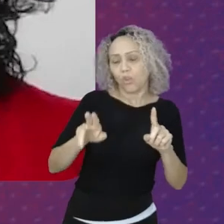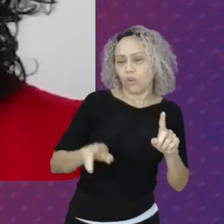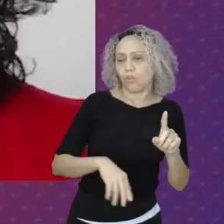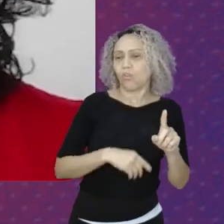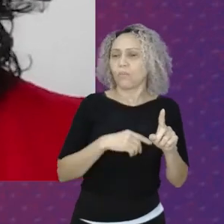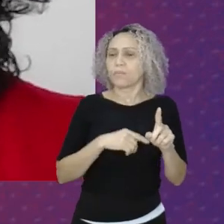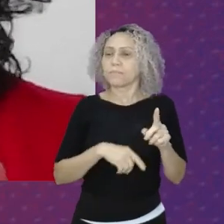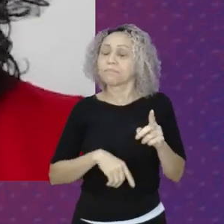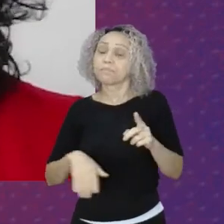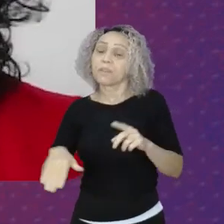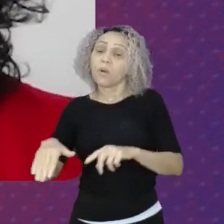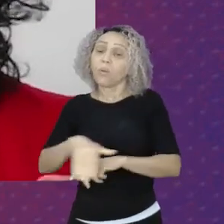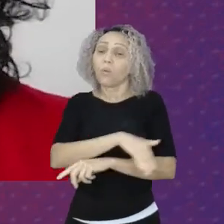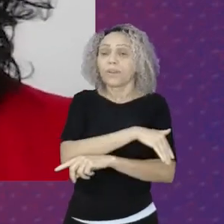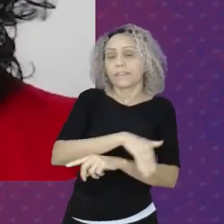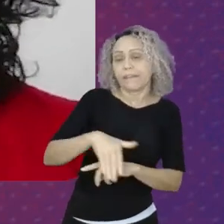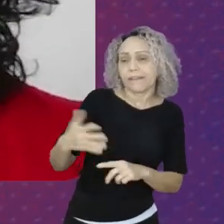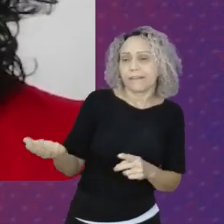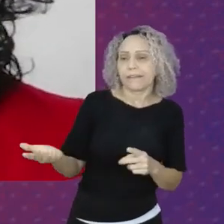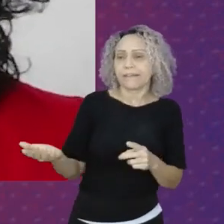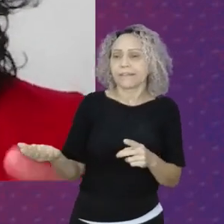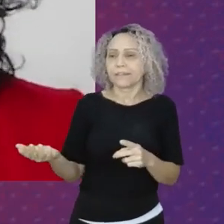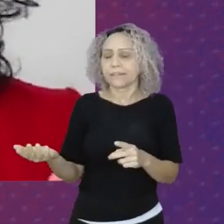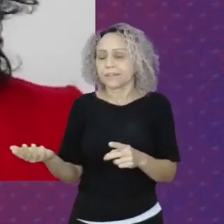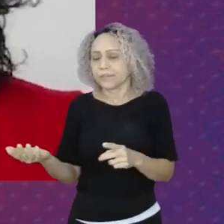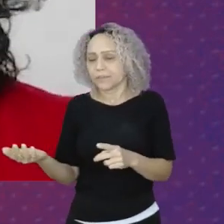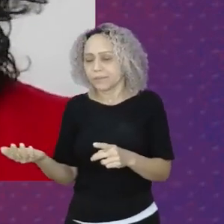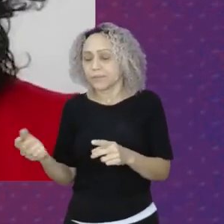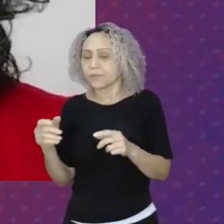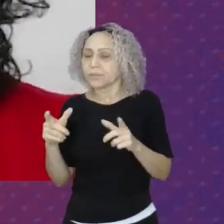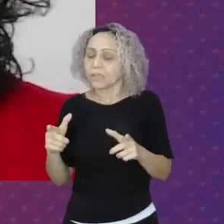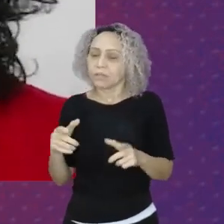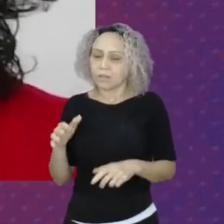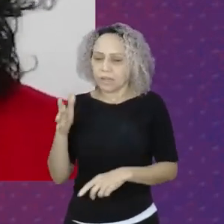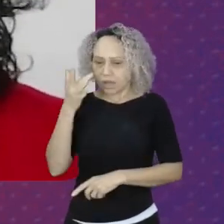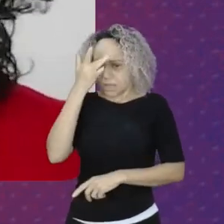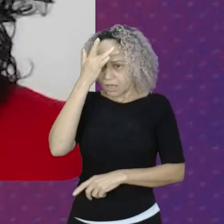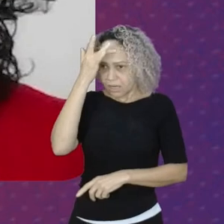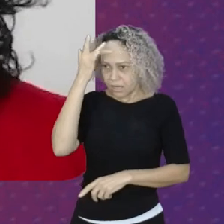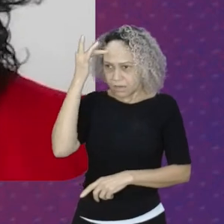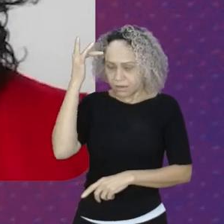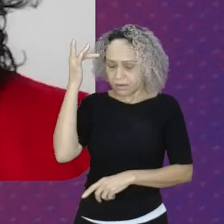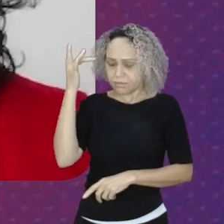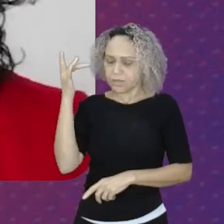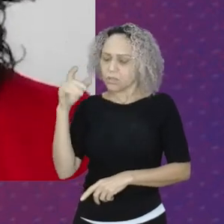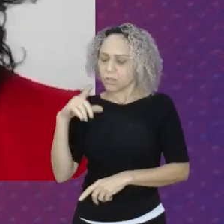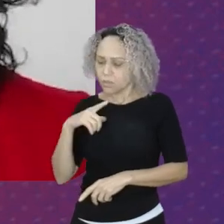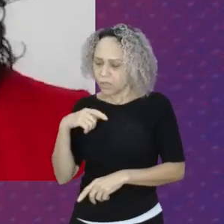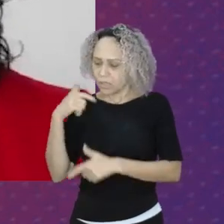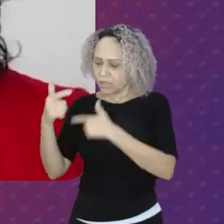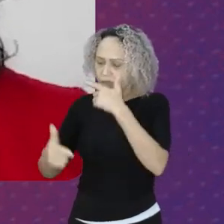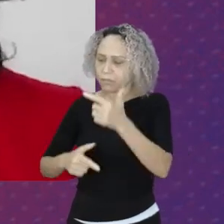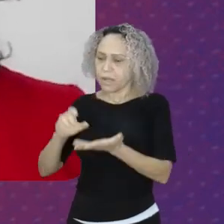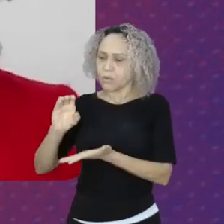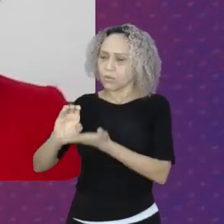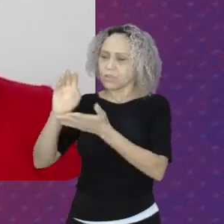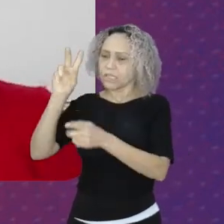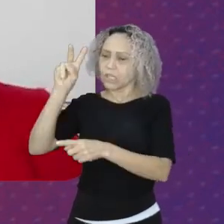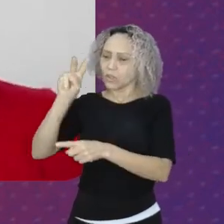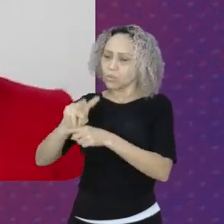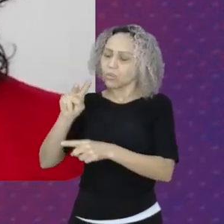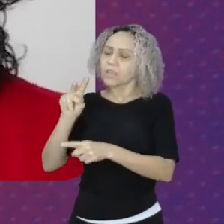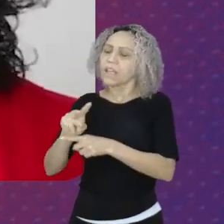é a coisa que quem é conselheiro tutelar mais precisa. Não dá para fazer uma denúncia se não tiver